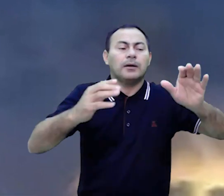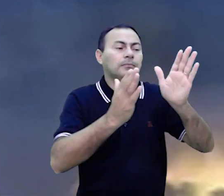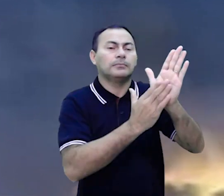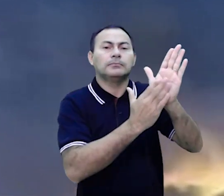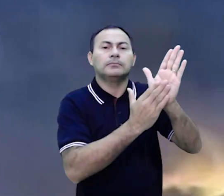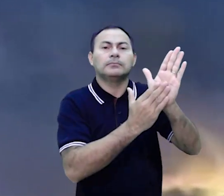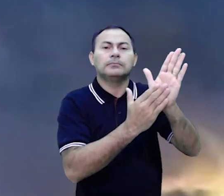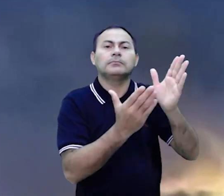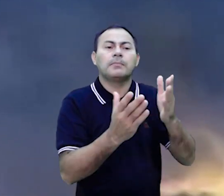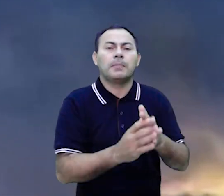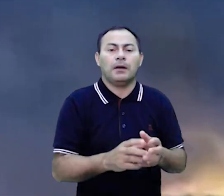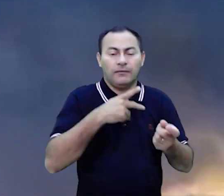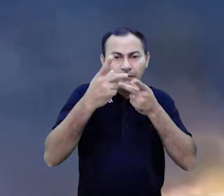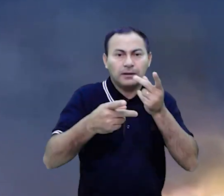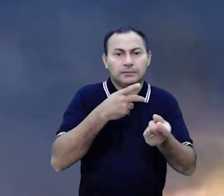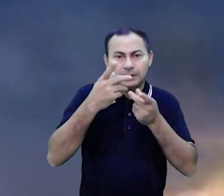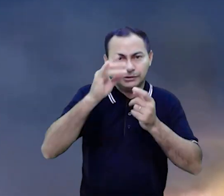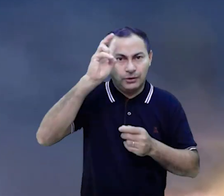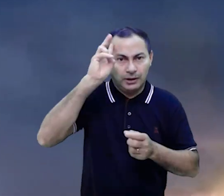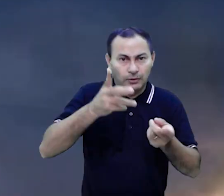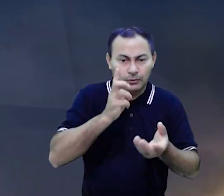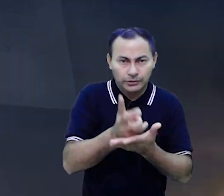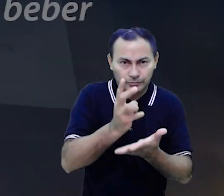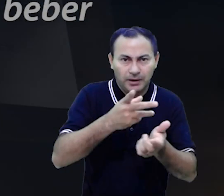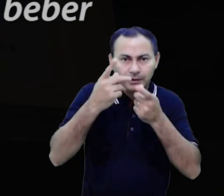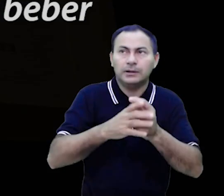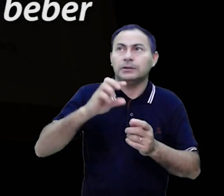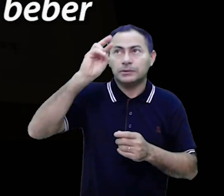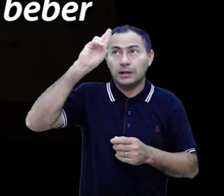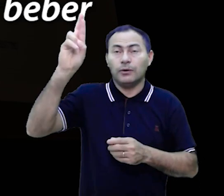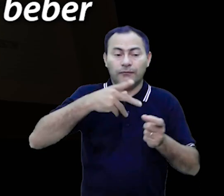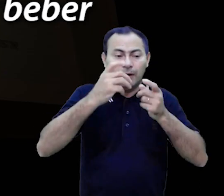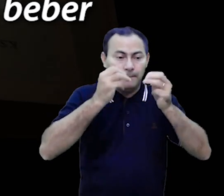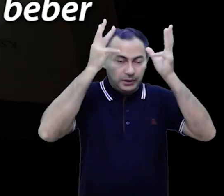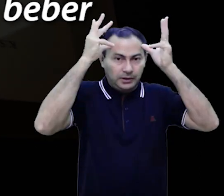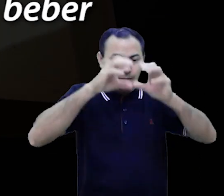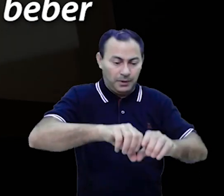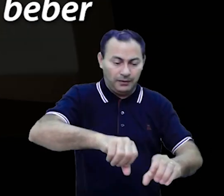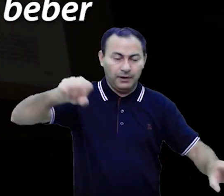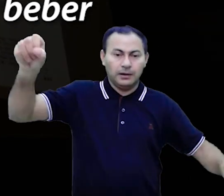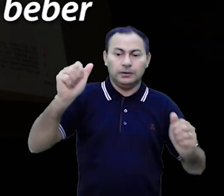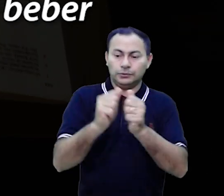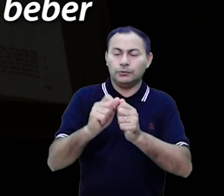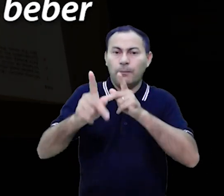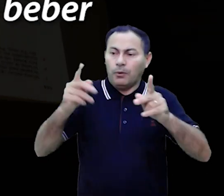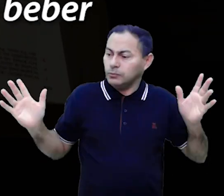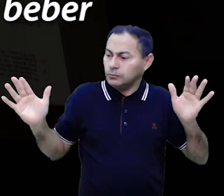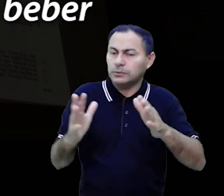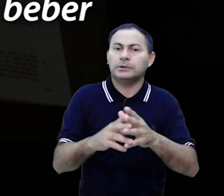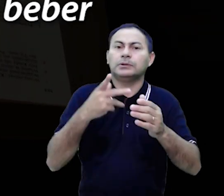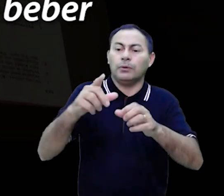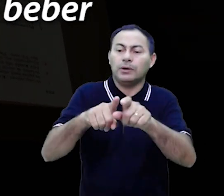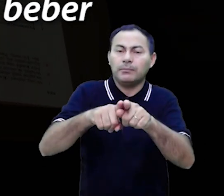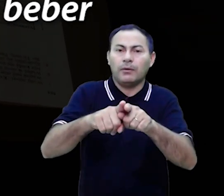na terra prometida? O relato continua assim. Disse o Senhor a Moisés, toma a vara, ajunta o povo,